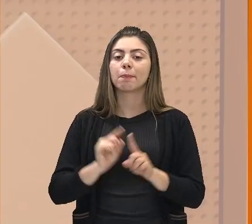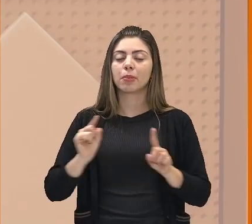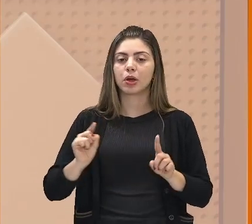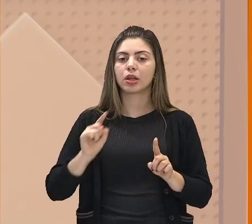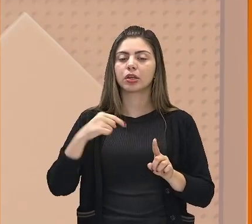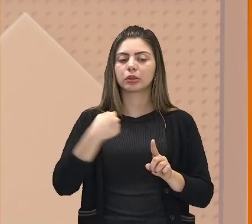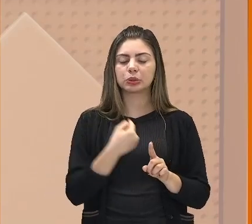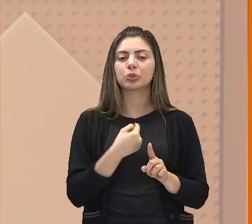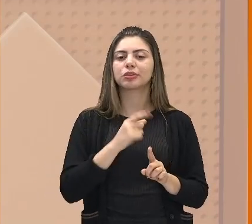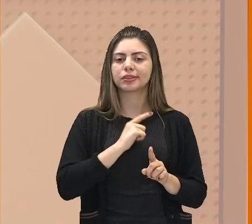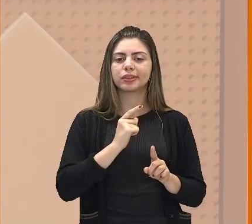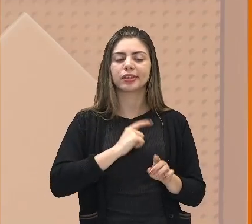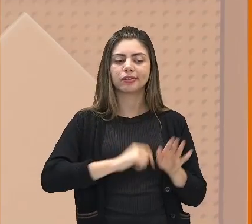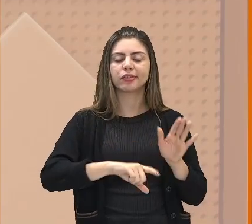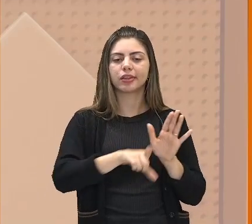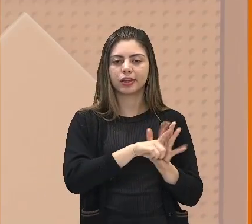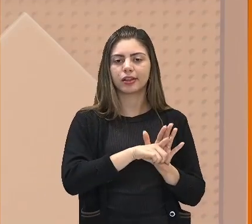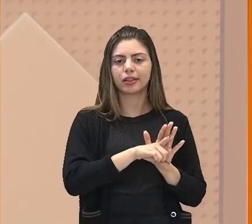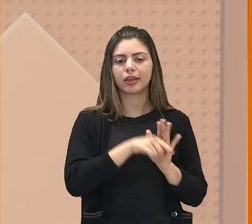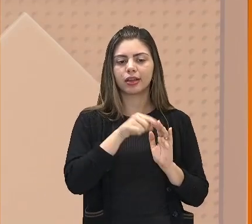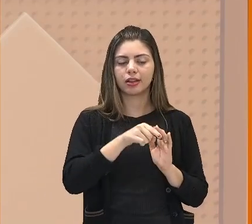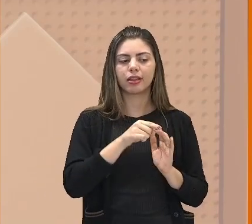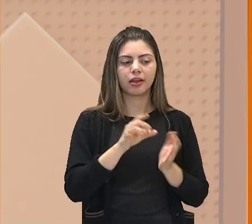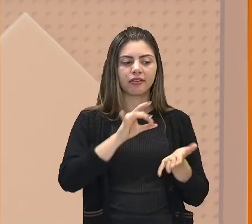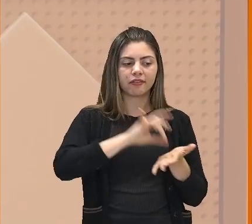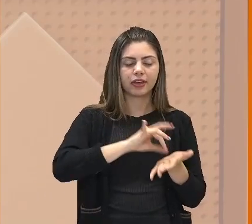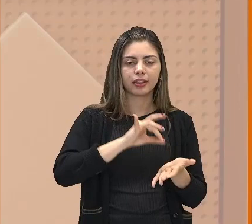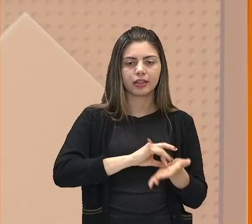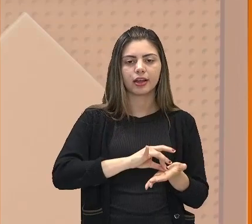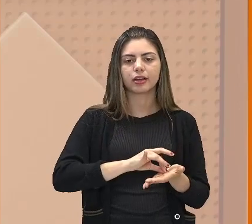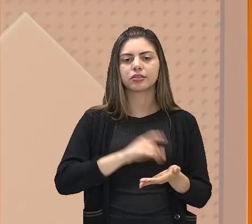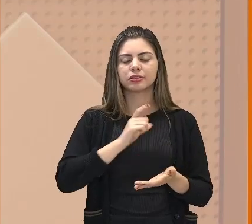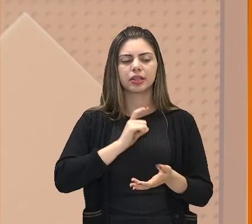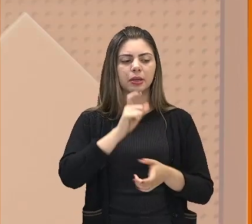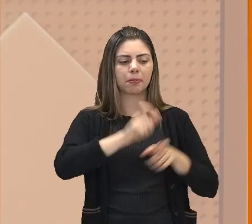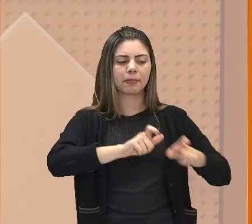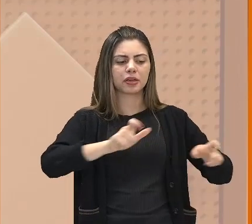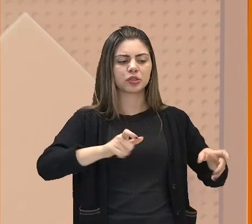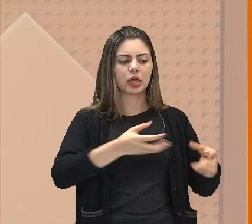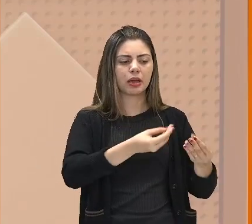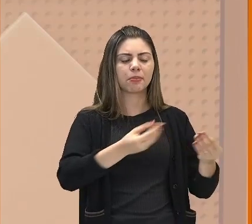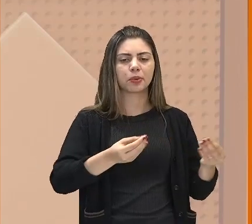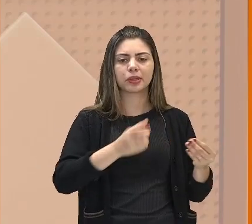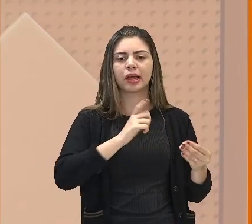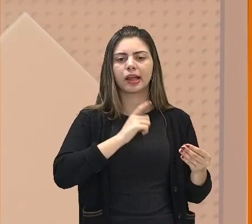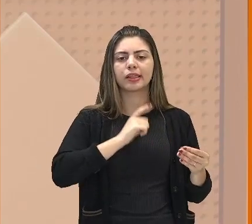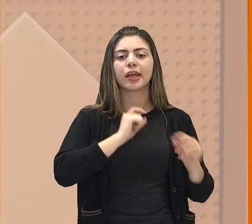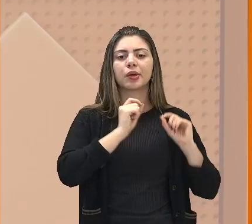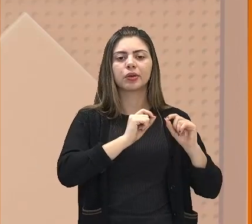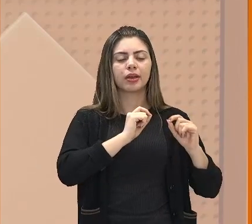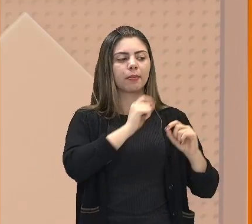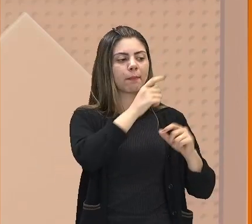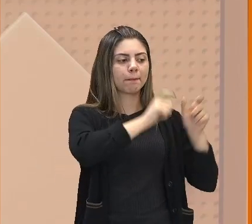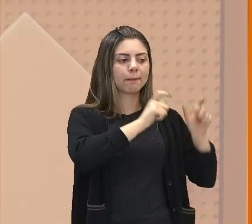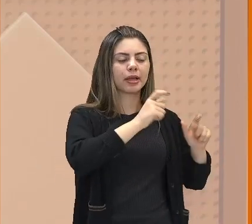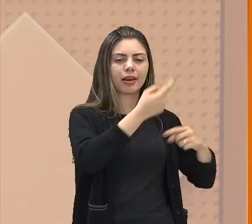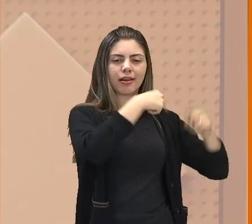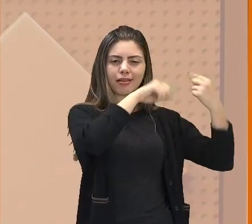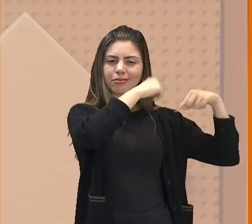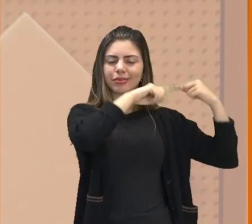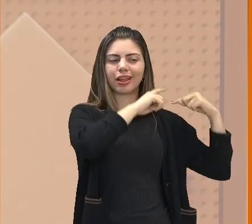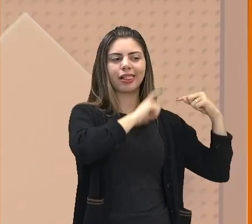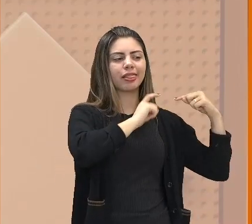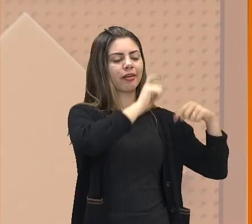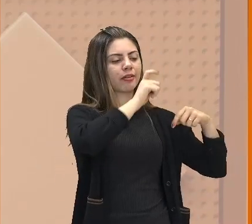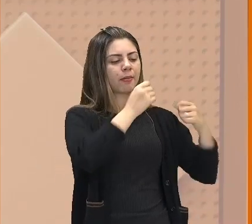urbano. Dentro desse quilombo, há ali a presença de várias pessoas que são descendentes de escravizados que